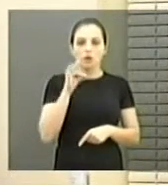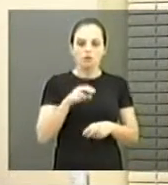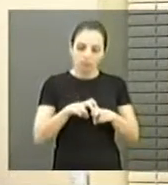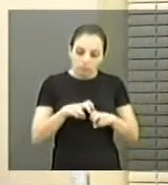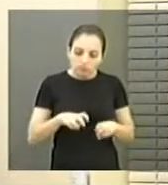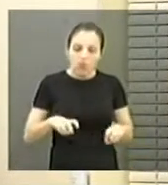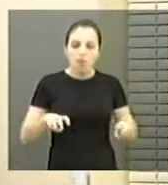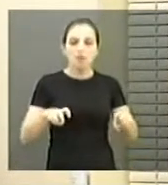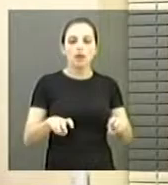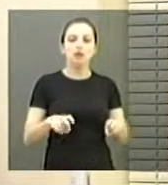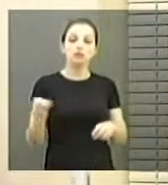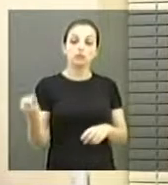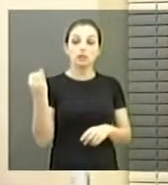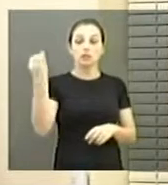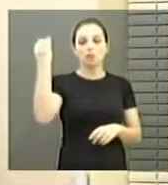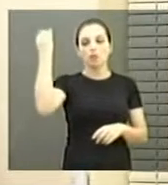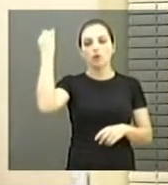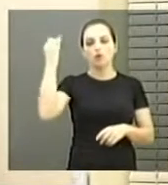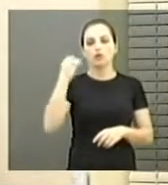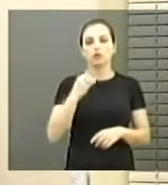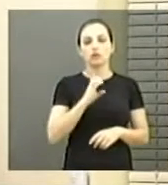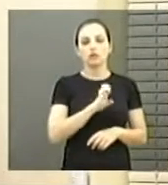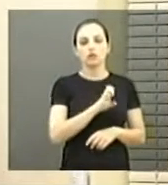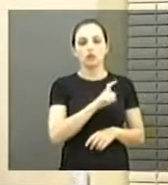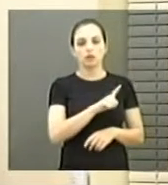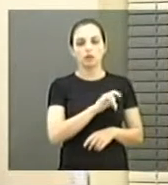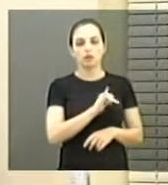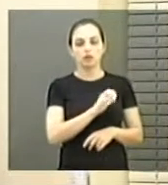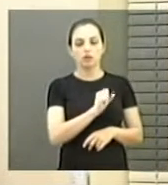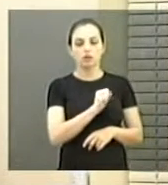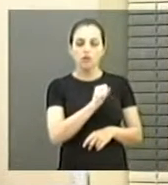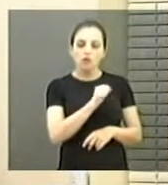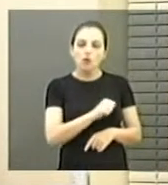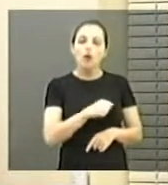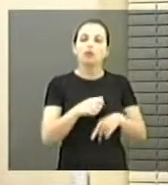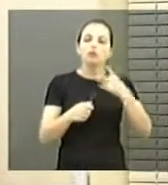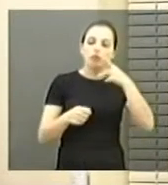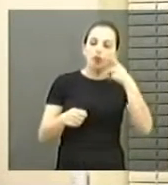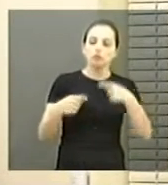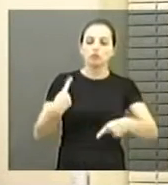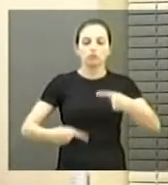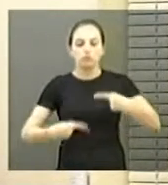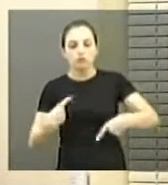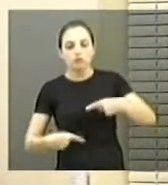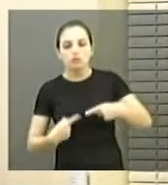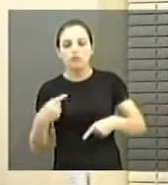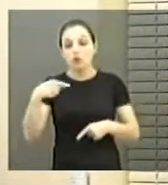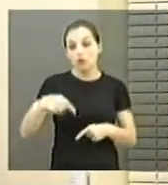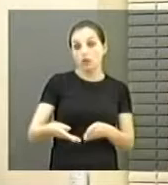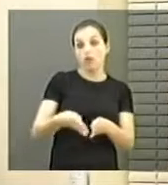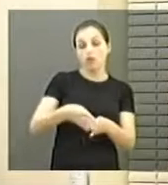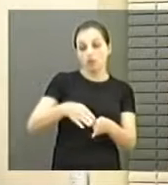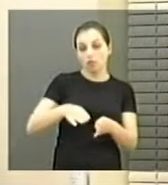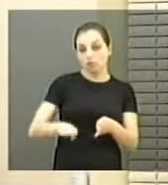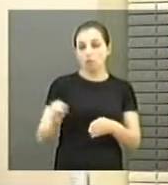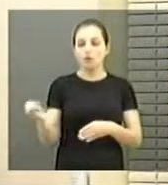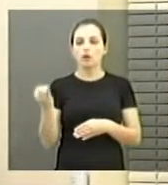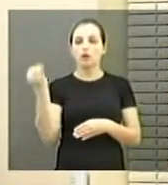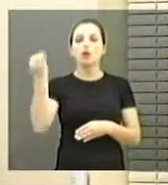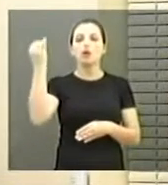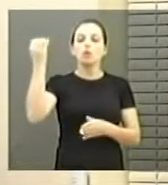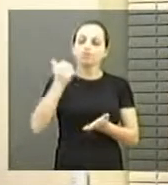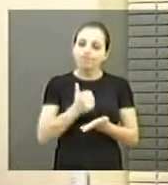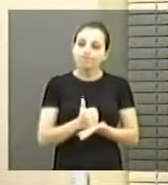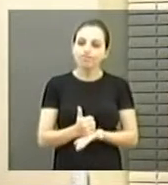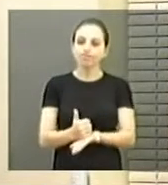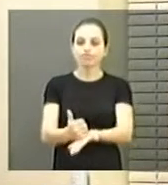mesas importantes, o Chediek, que me antecedeu aqui, já falou de uma discussão que haverá aqui na Câmara também. Acho que seria importante o